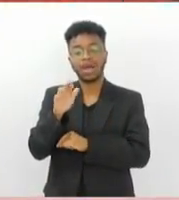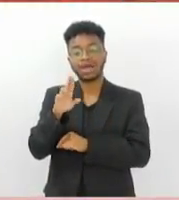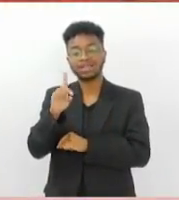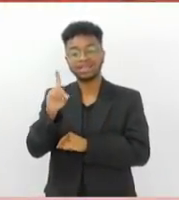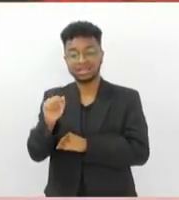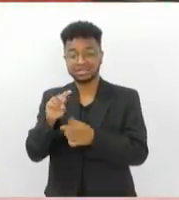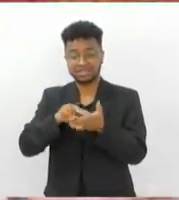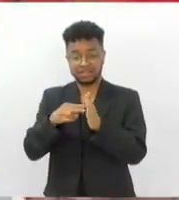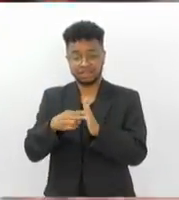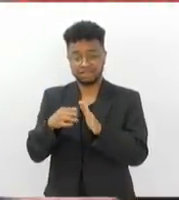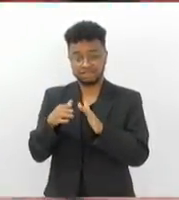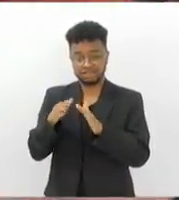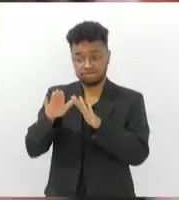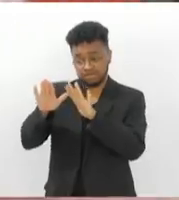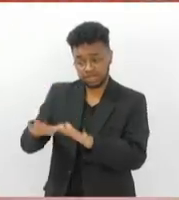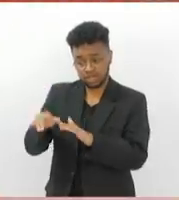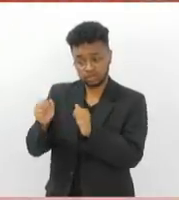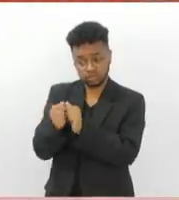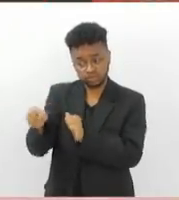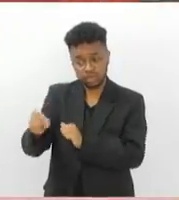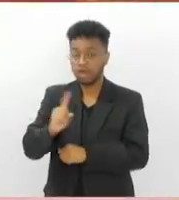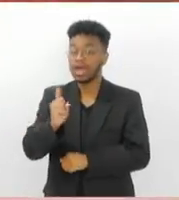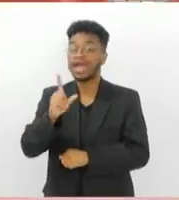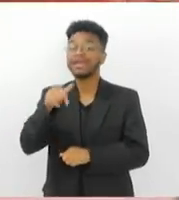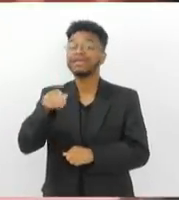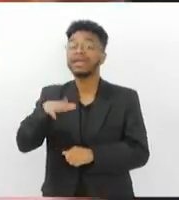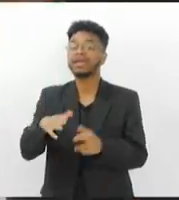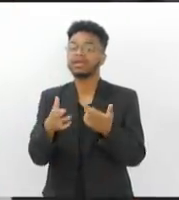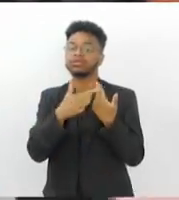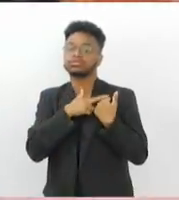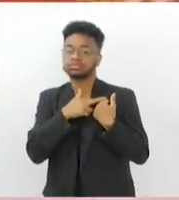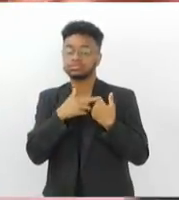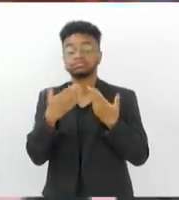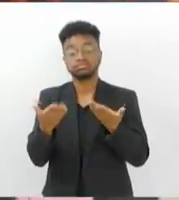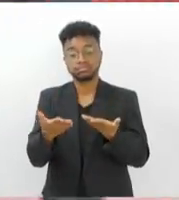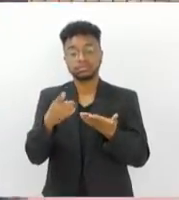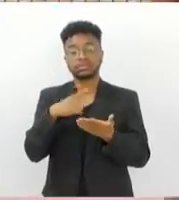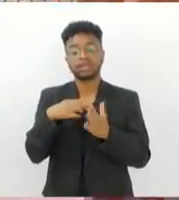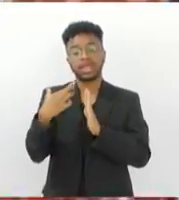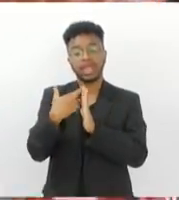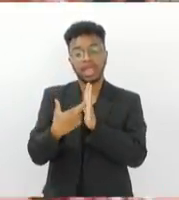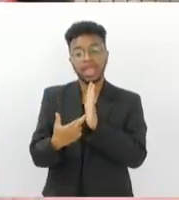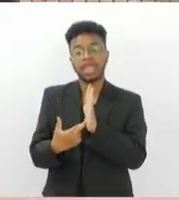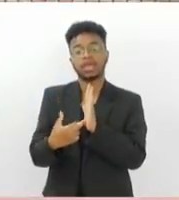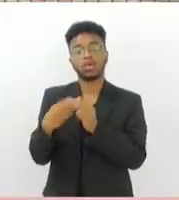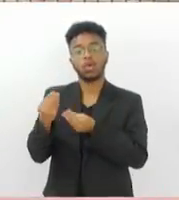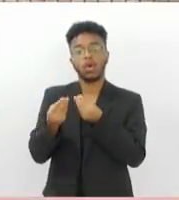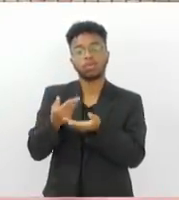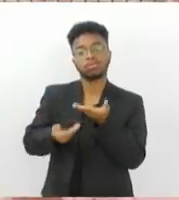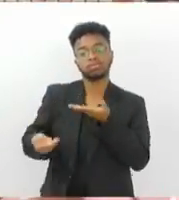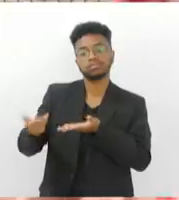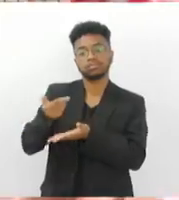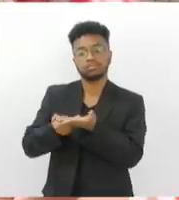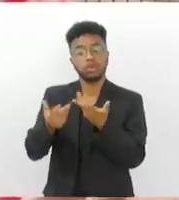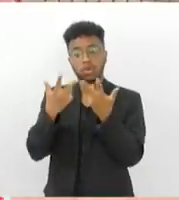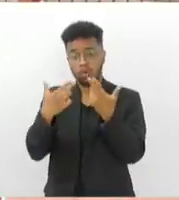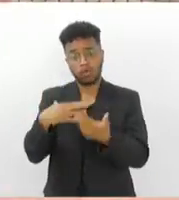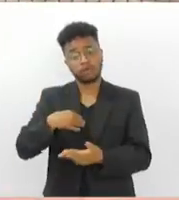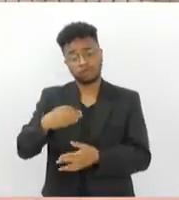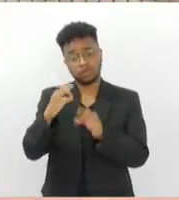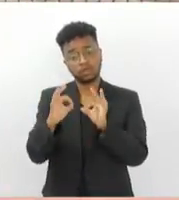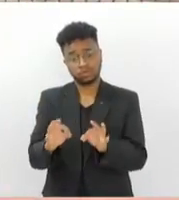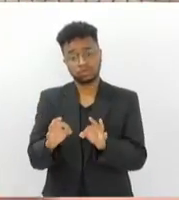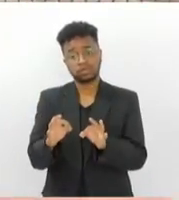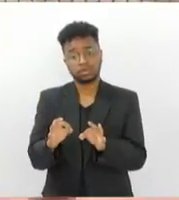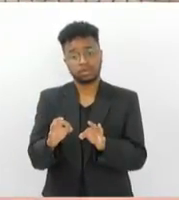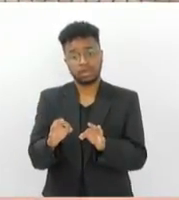responsabilidade e a partir dessa responsabilidade comum irá se estabelecer uma regra de convivência como se fosse os filhos mesmo vai